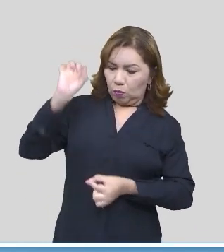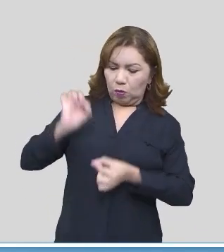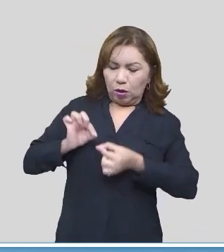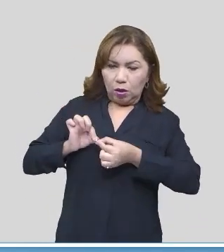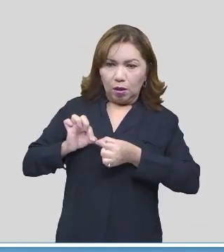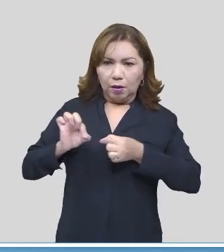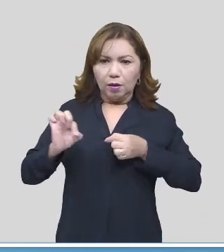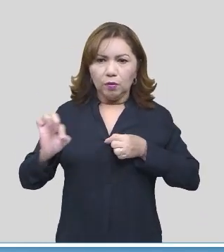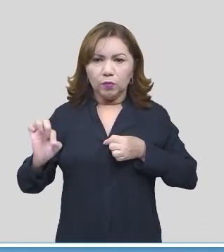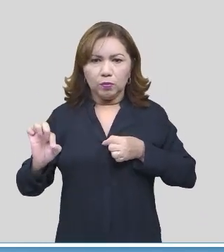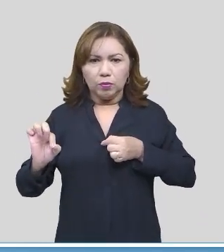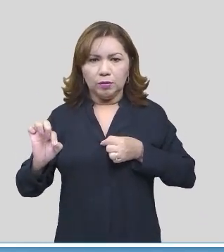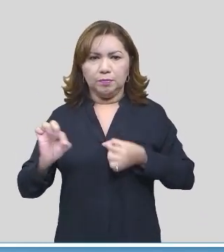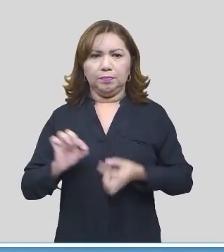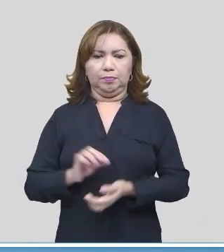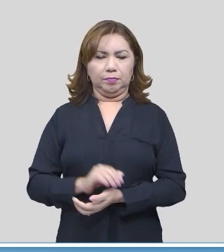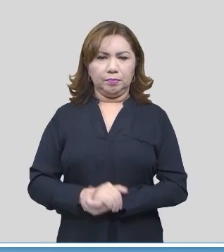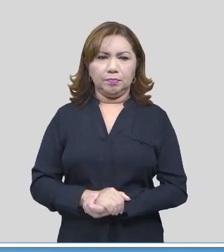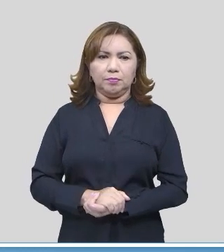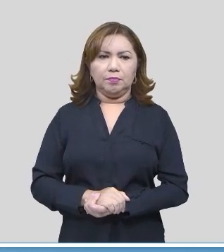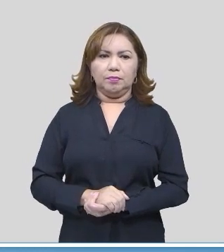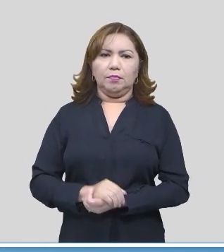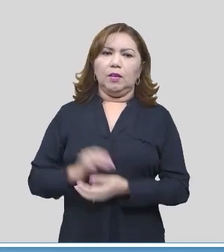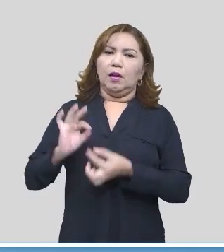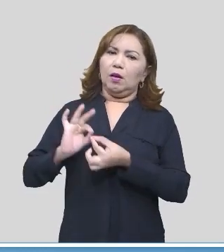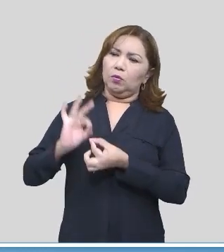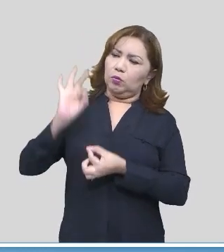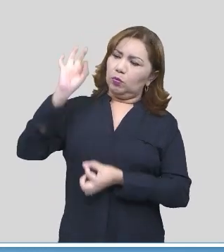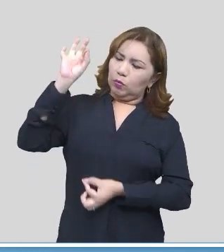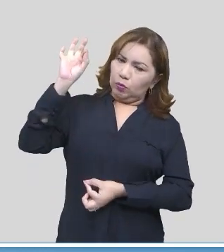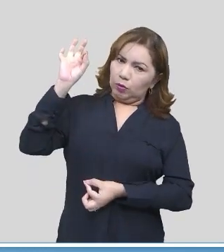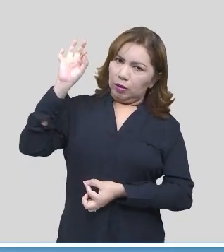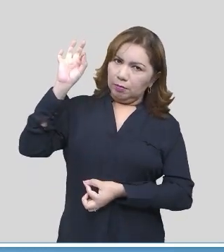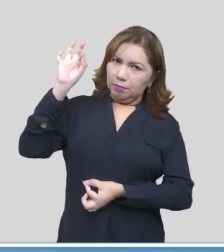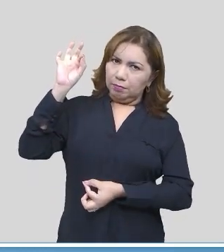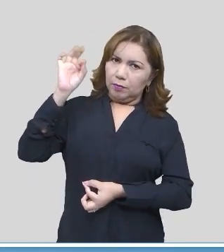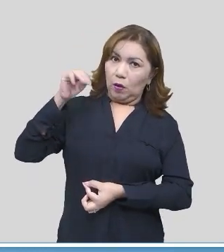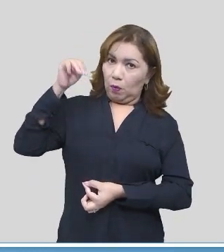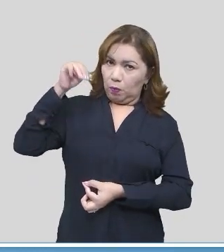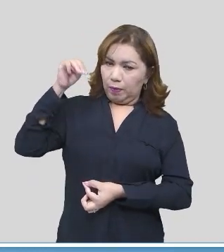largura. Altura, comprimento, largura.